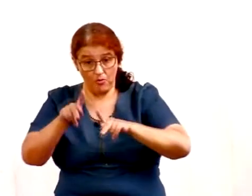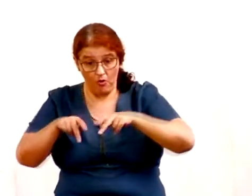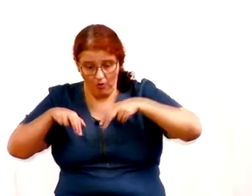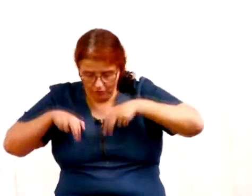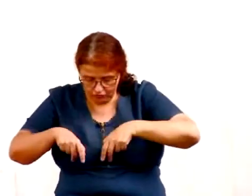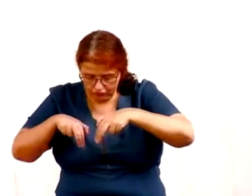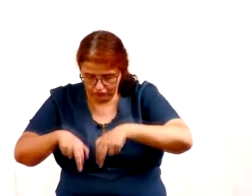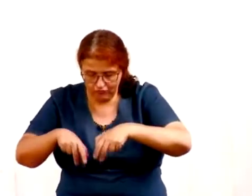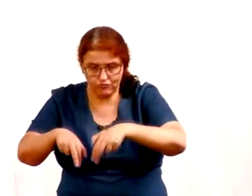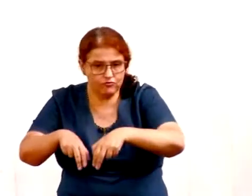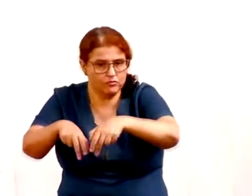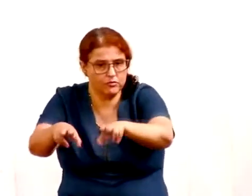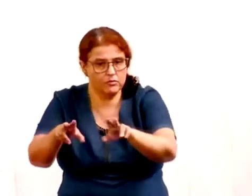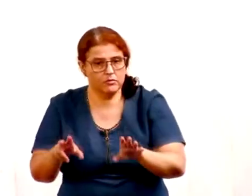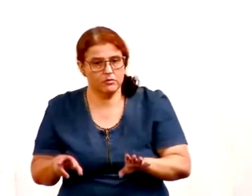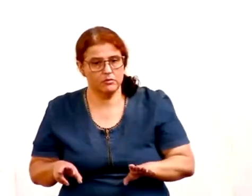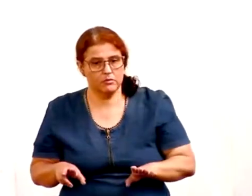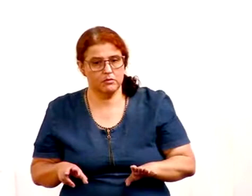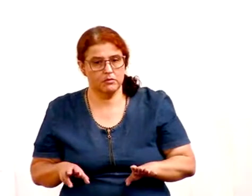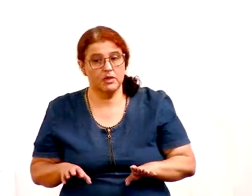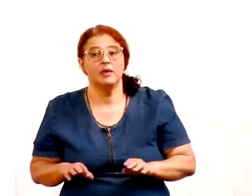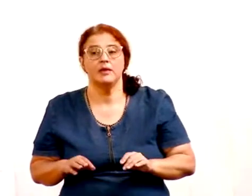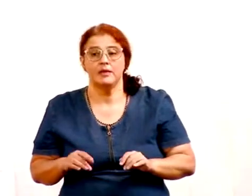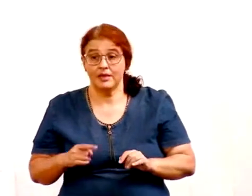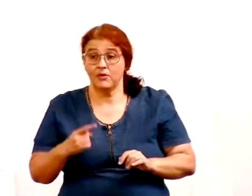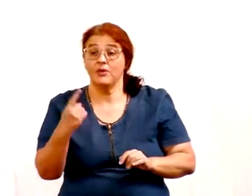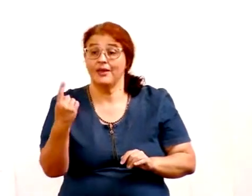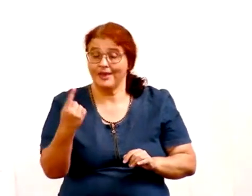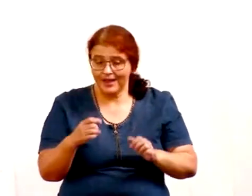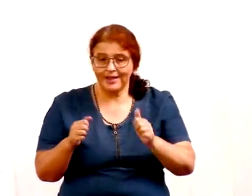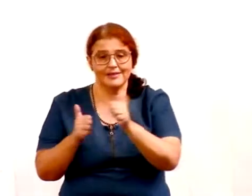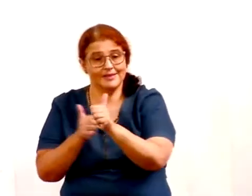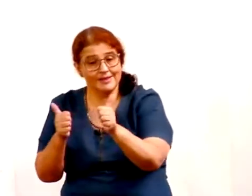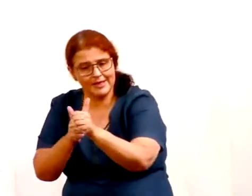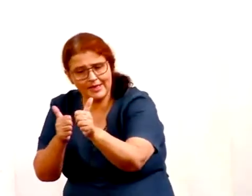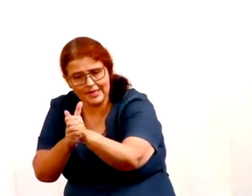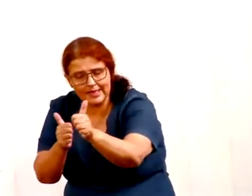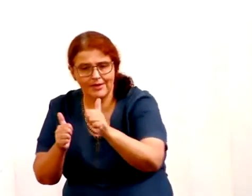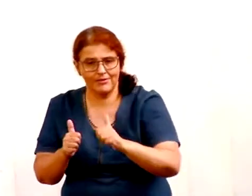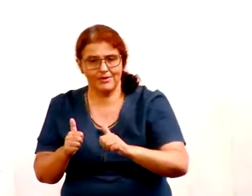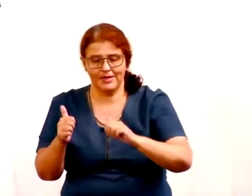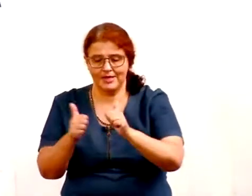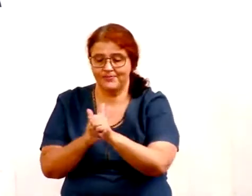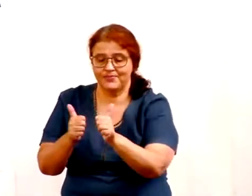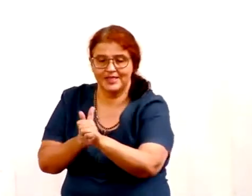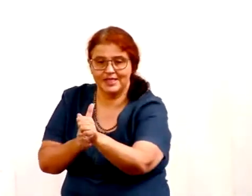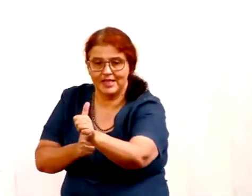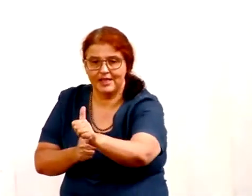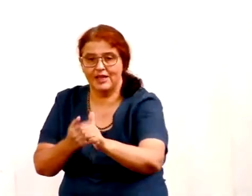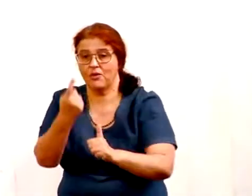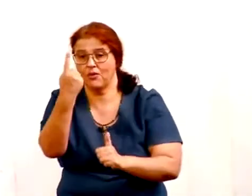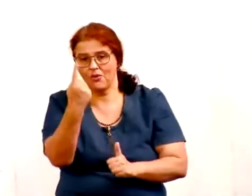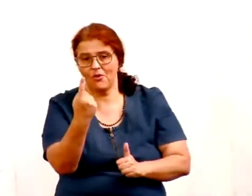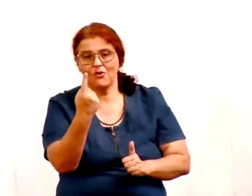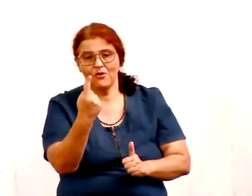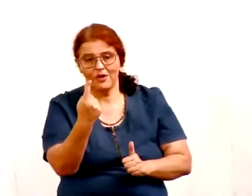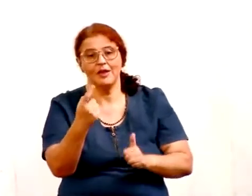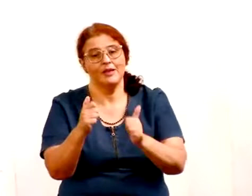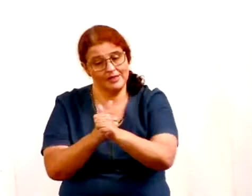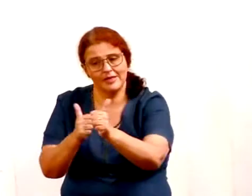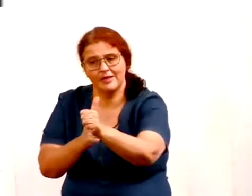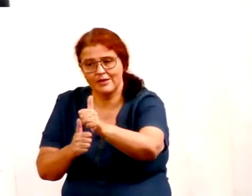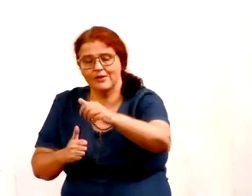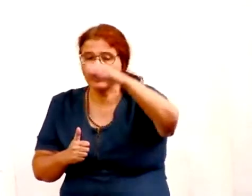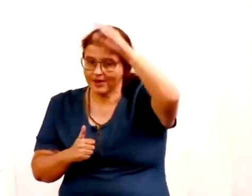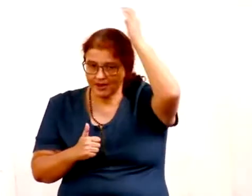bebiam de uma pedra espiritual que os seguia, e a pedra era Cristo.